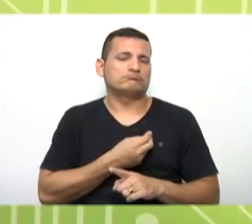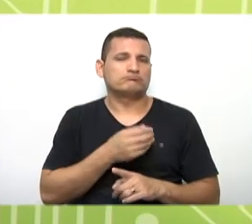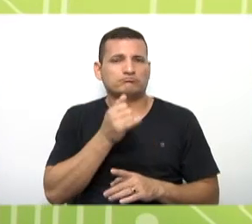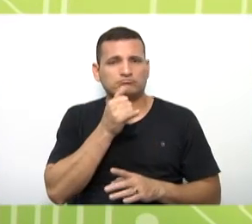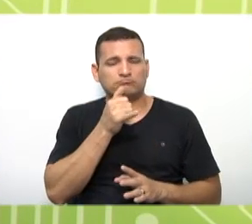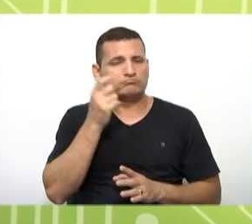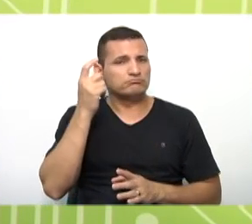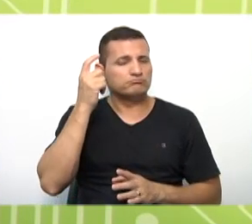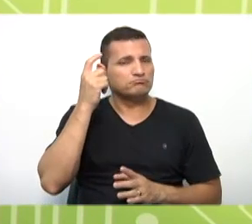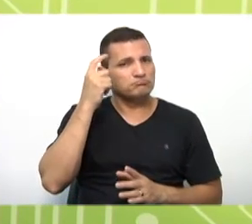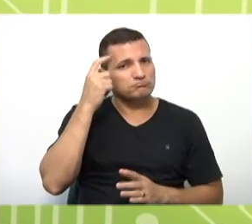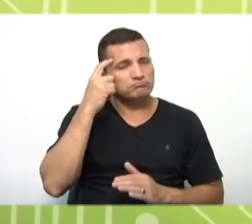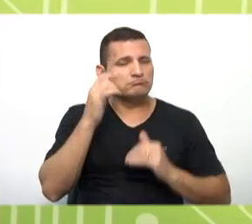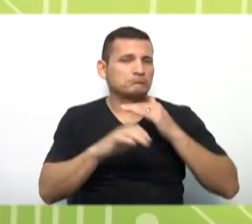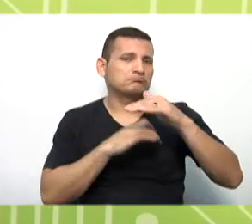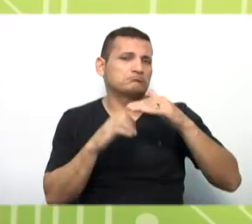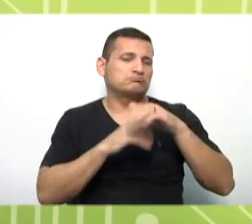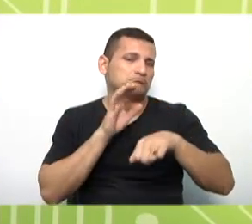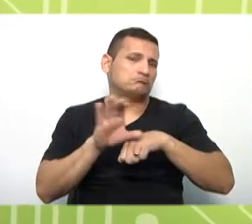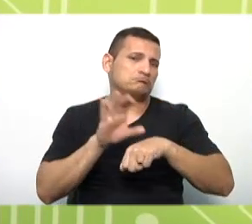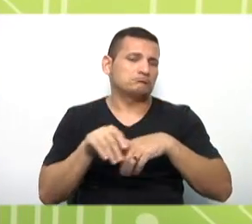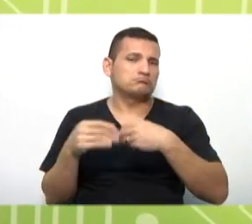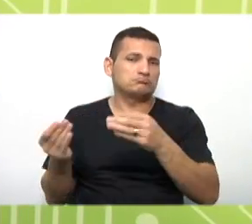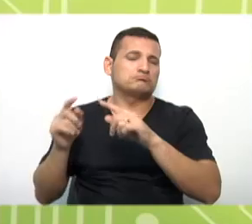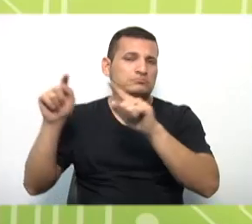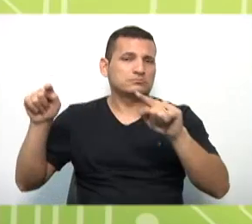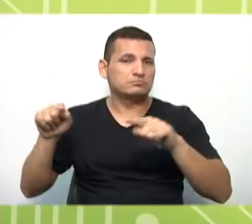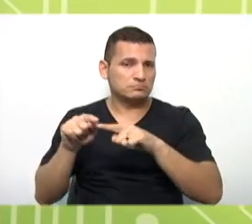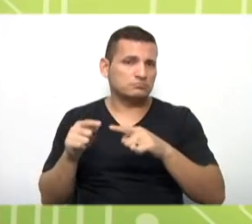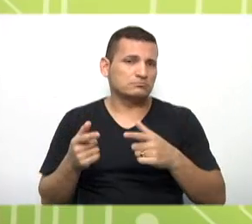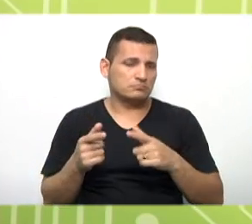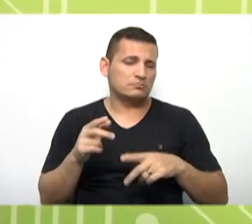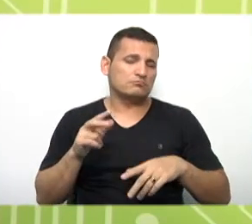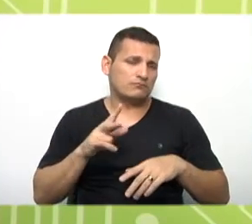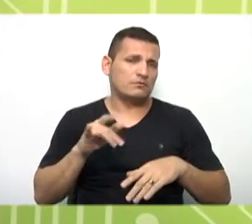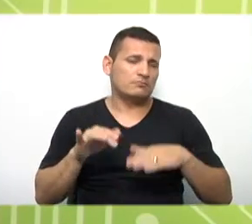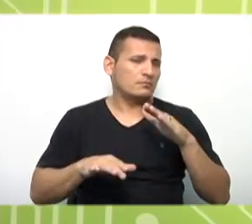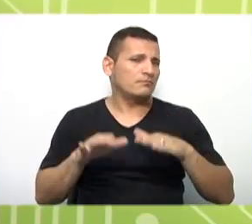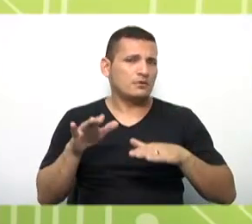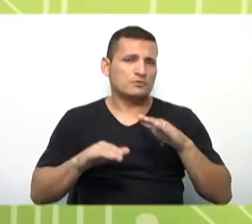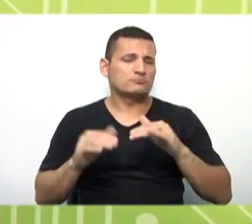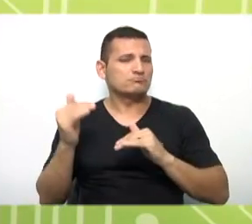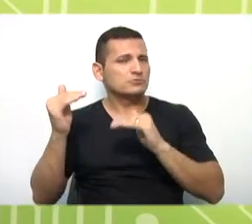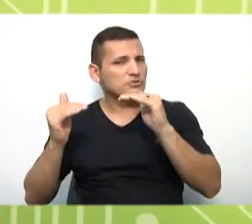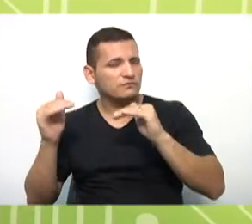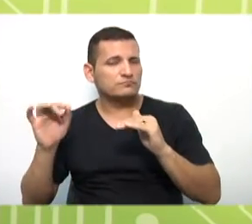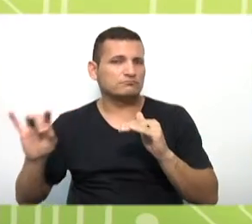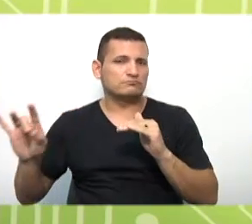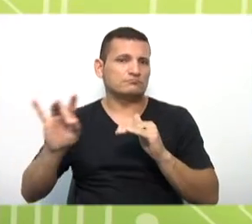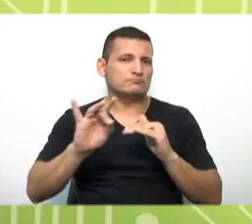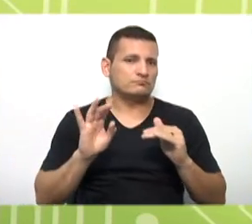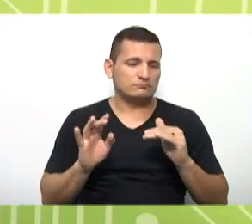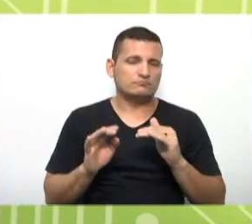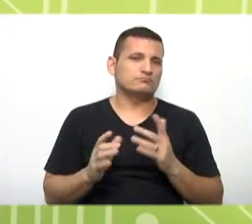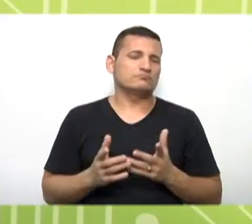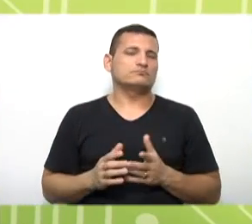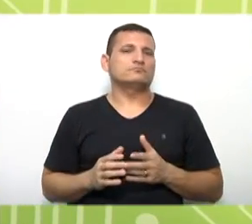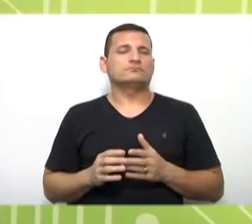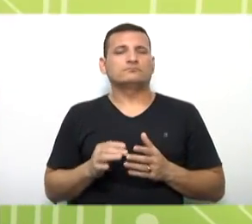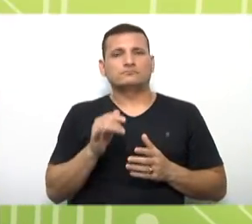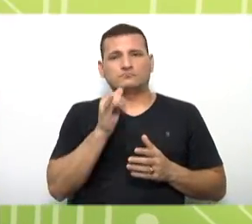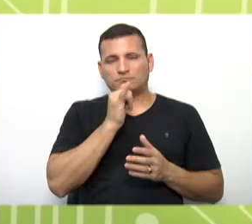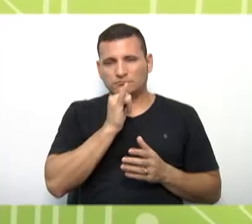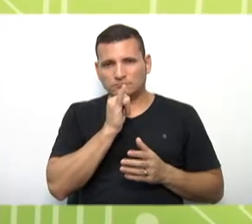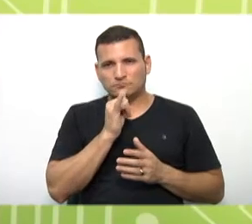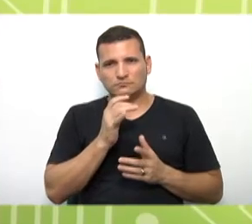num curso. E aí vai encaixar de acordo com o nível que cada um está na pirâmide. Um curso, por exemplo, se